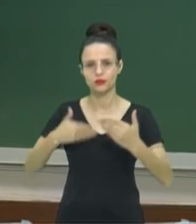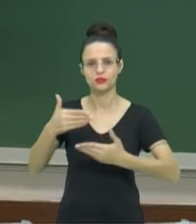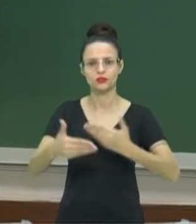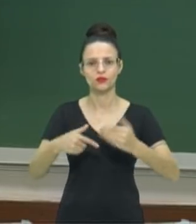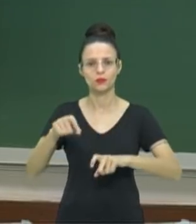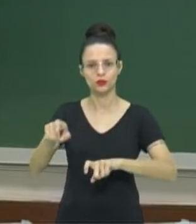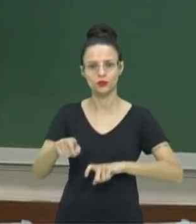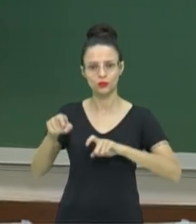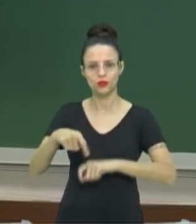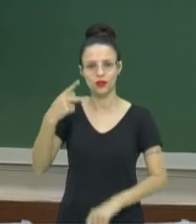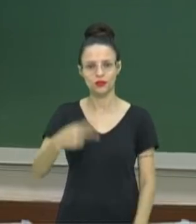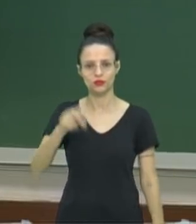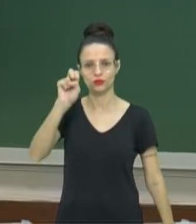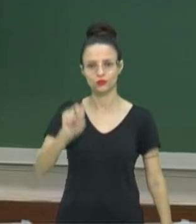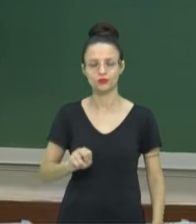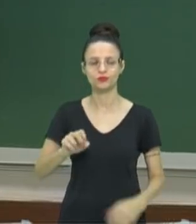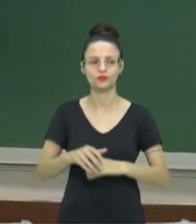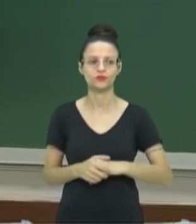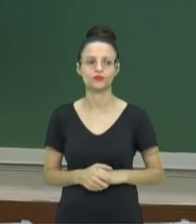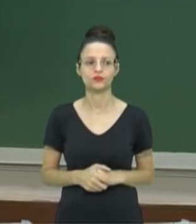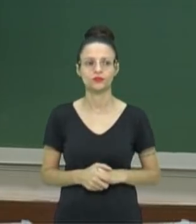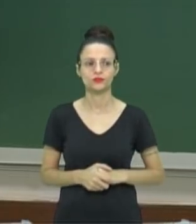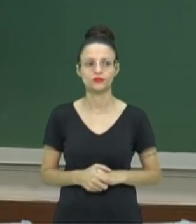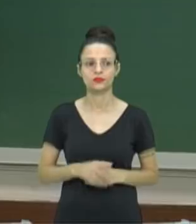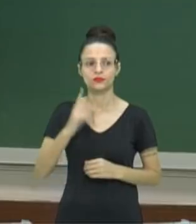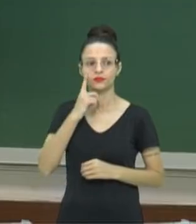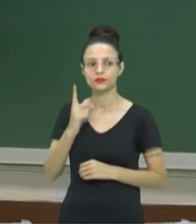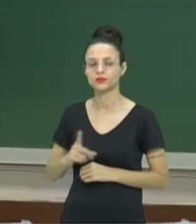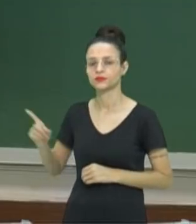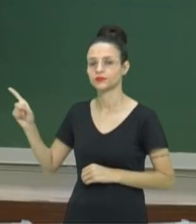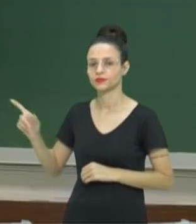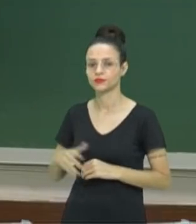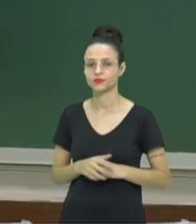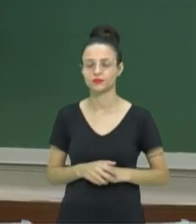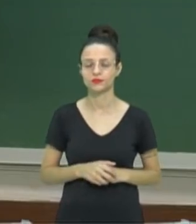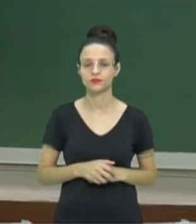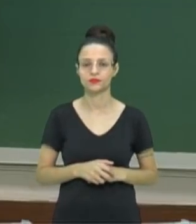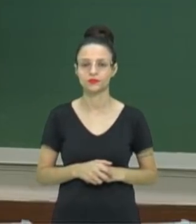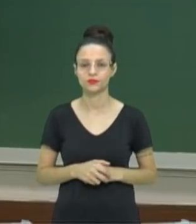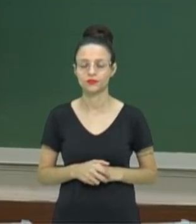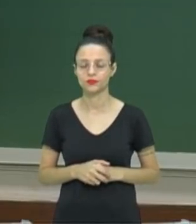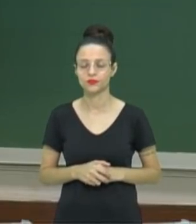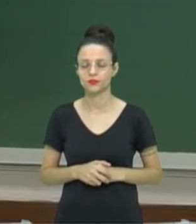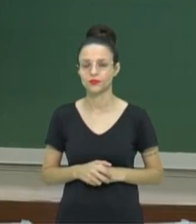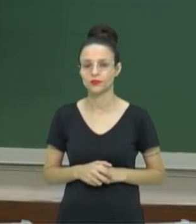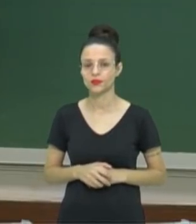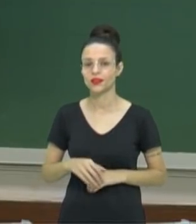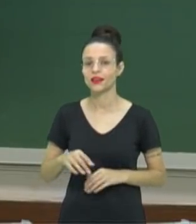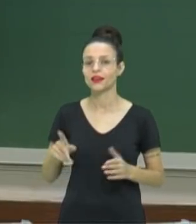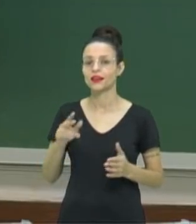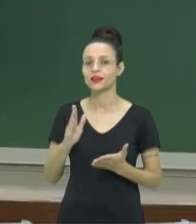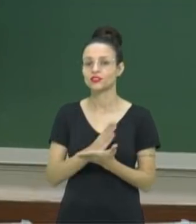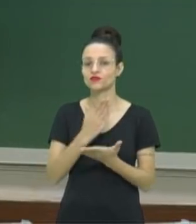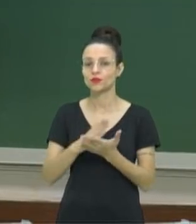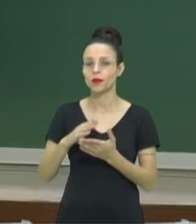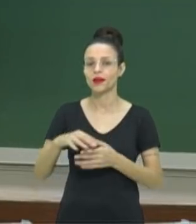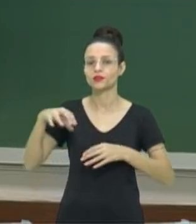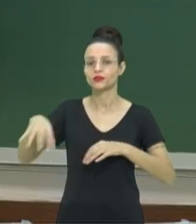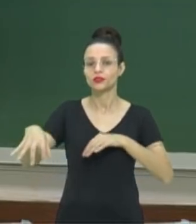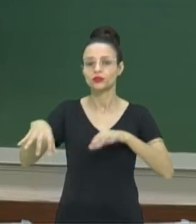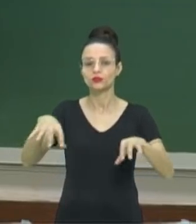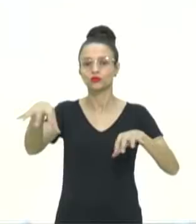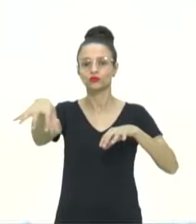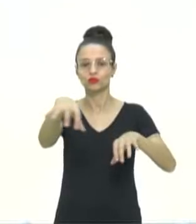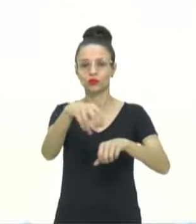desenvolvimento da agricultura da região sul. E aqui, as atividades por setores da economia, então nós vamos